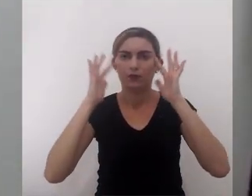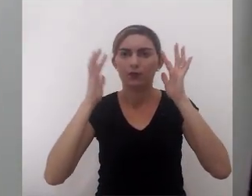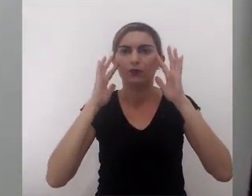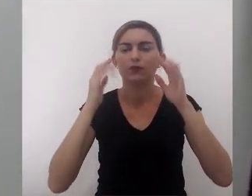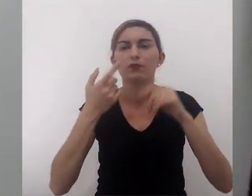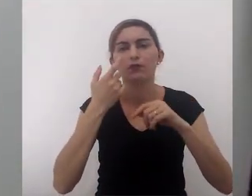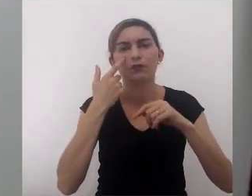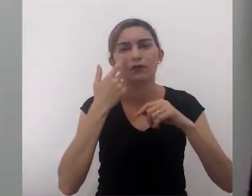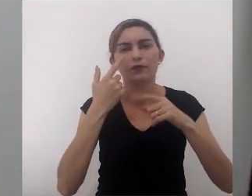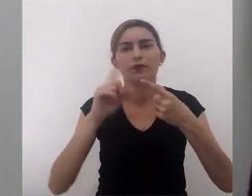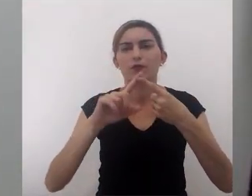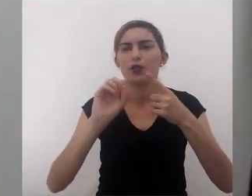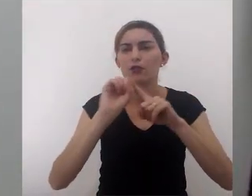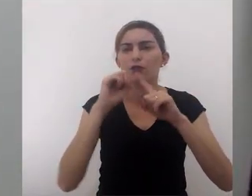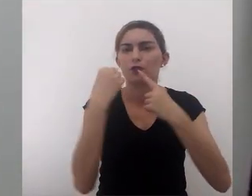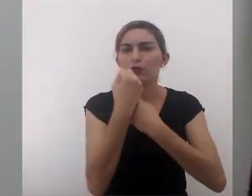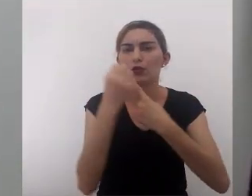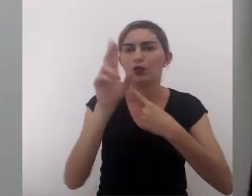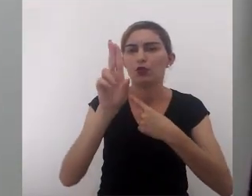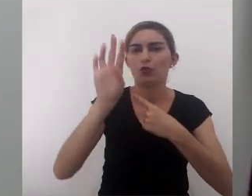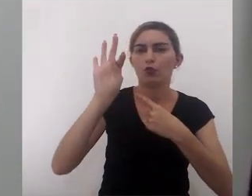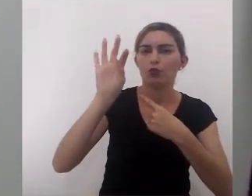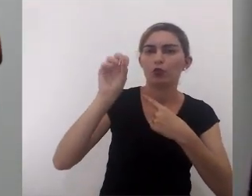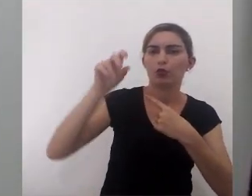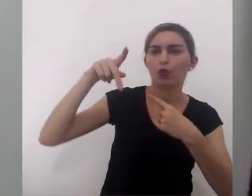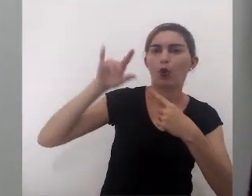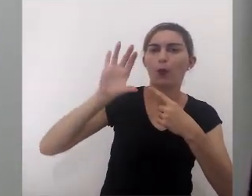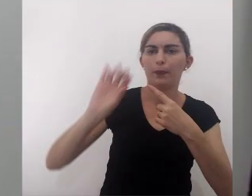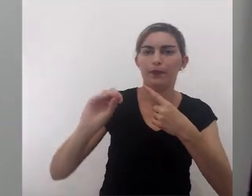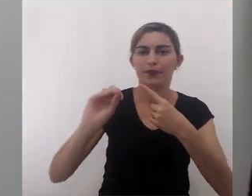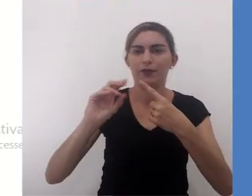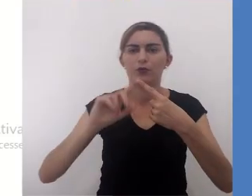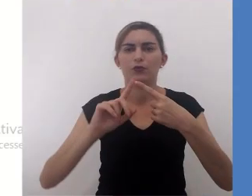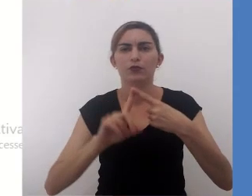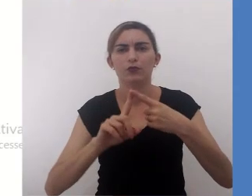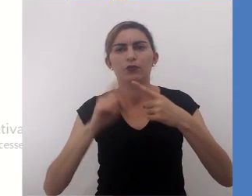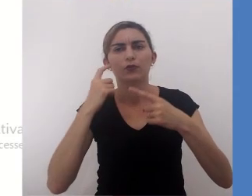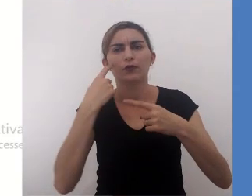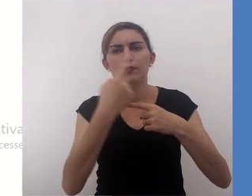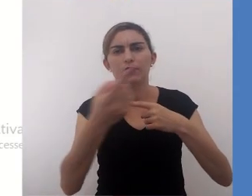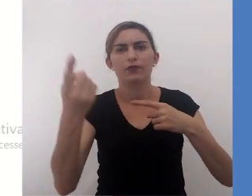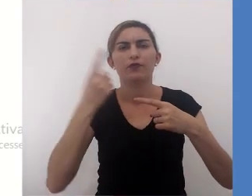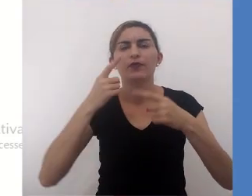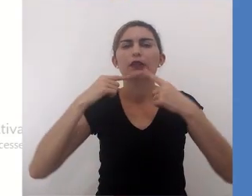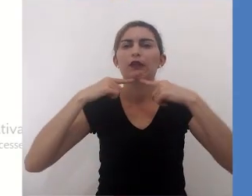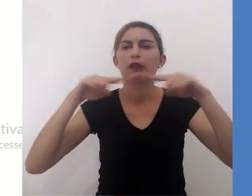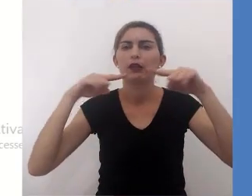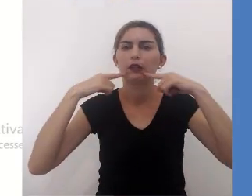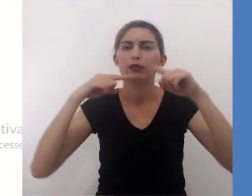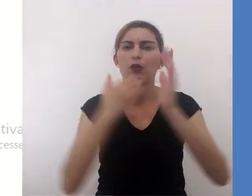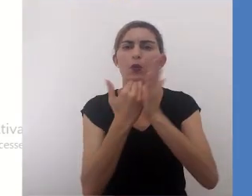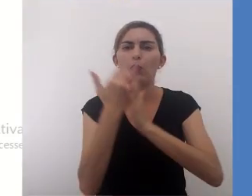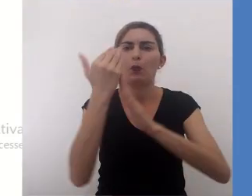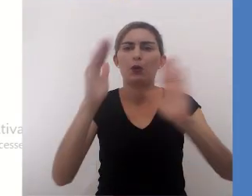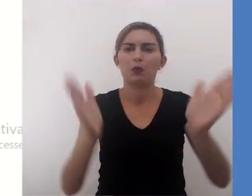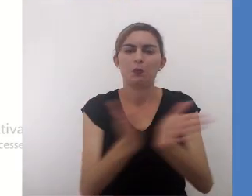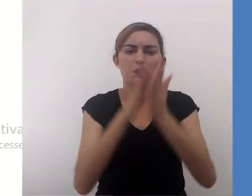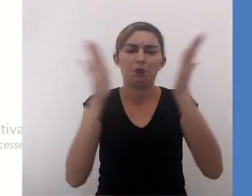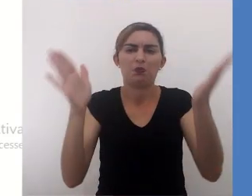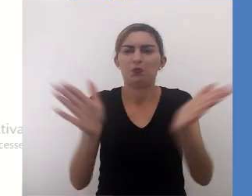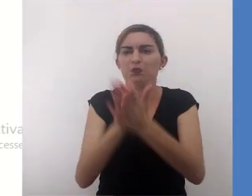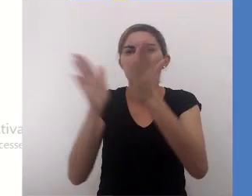Então vejamos, socialismo utópicos, socialistas utópicos. Criticaram o aumento da